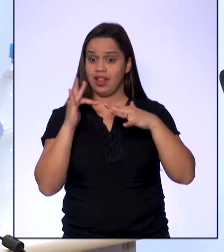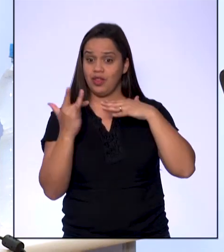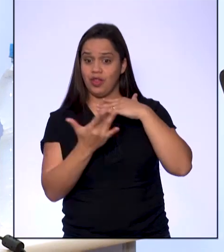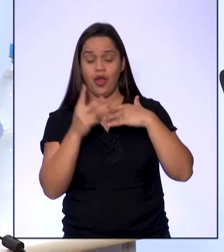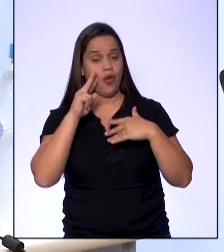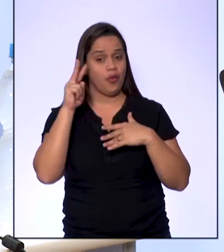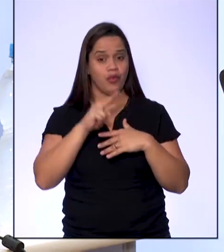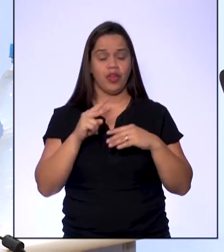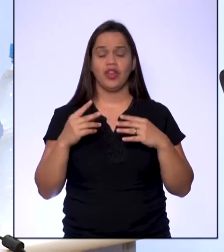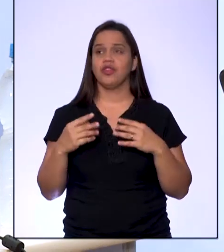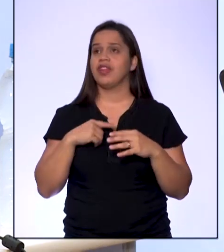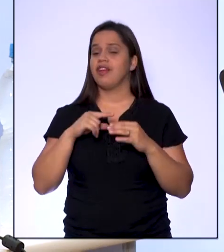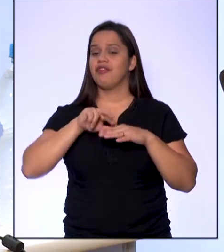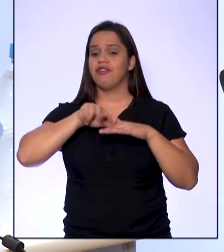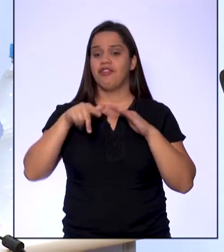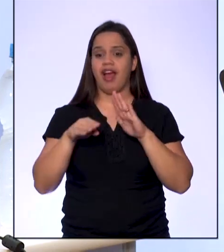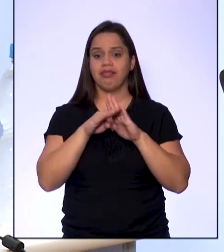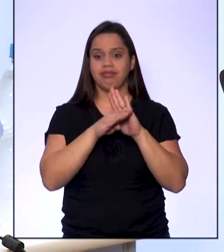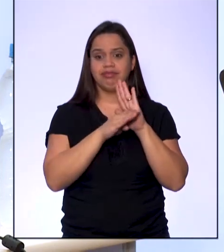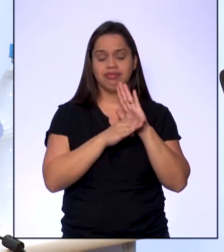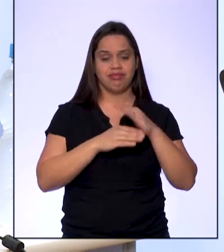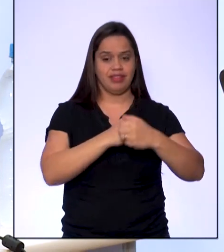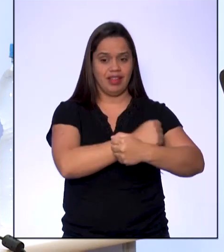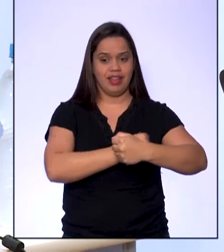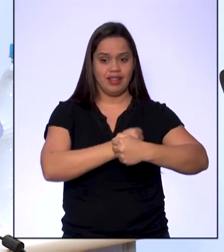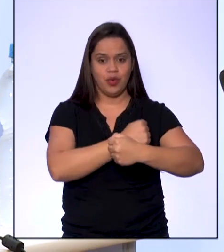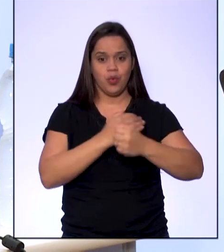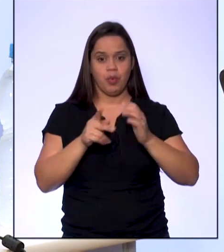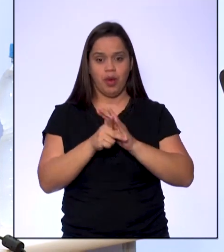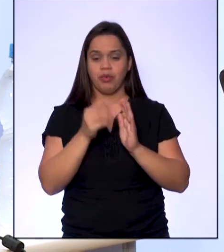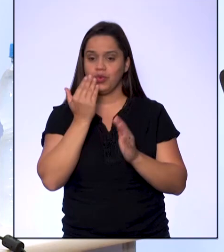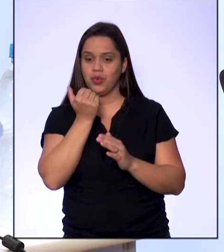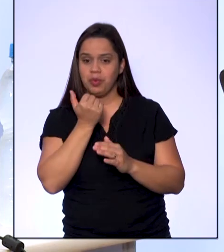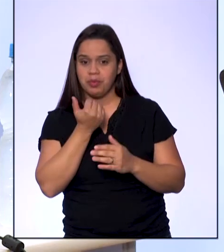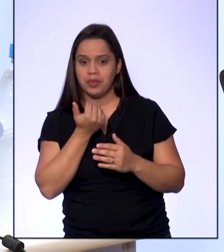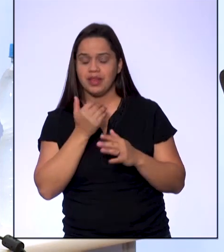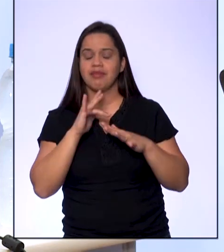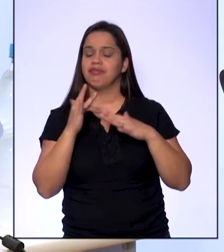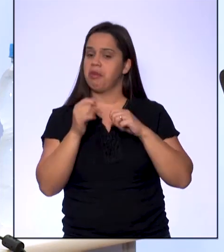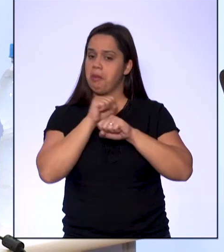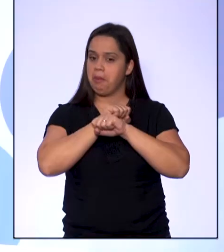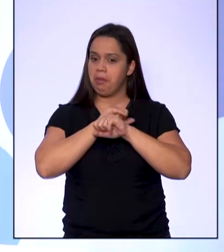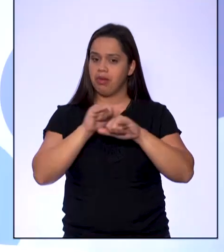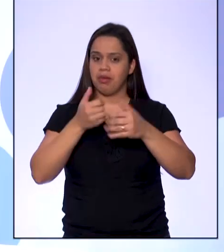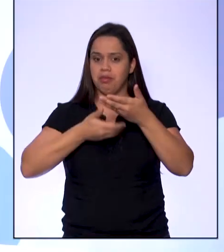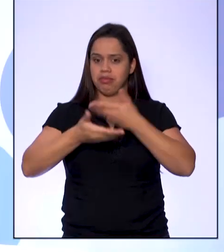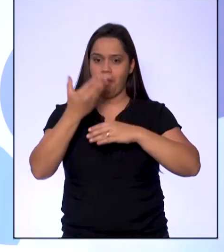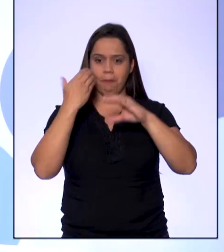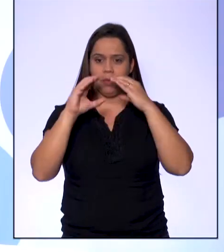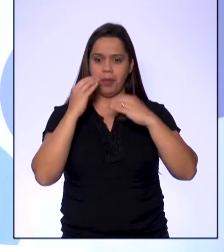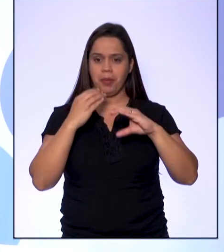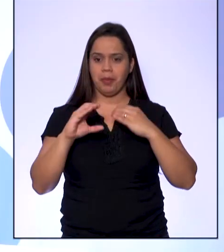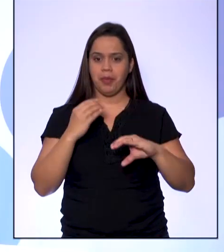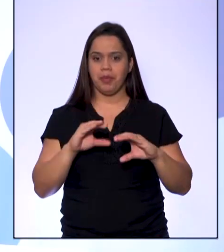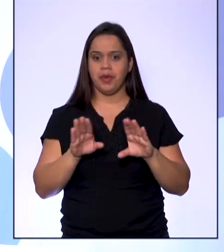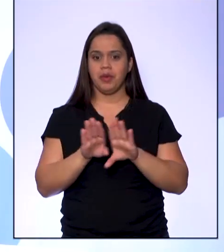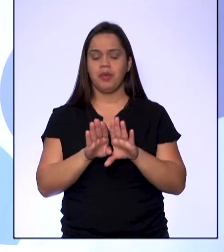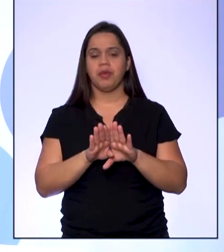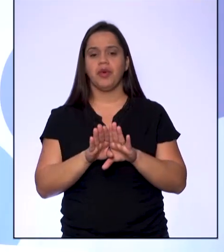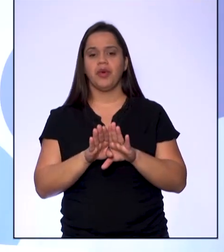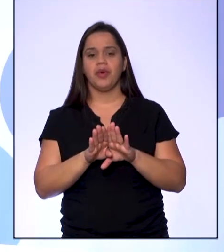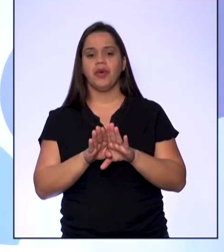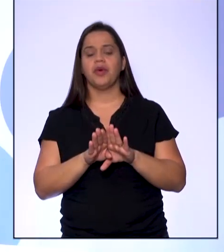redes sociais, porque as pessoas postam receitas. Isso, verdade, né? Elas compartilham, colocam a